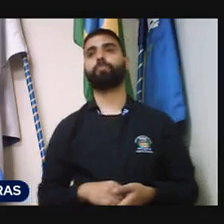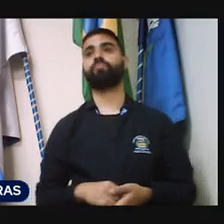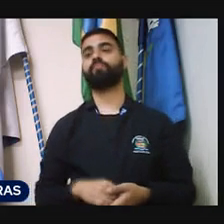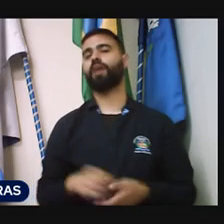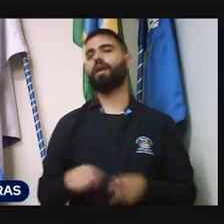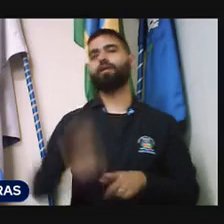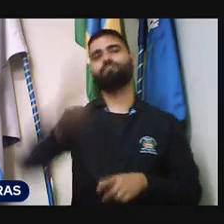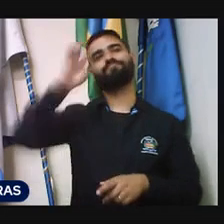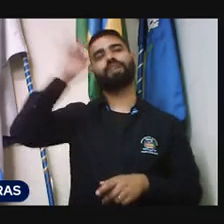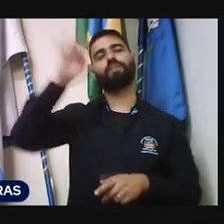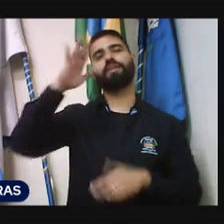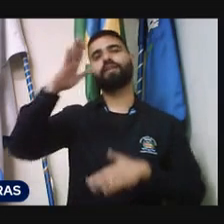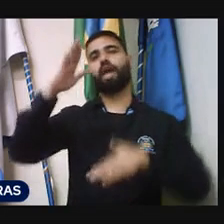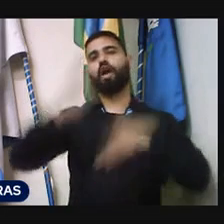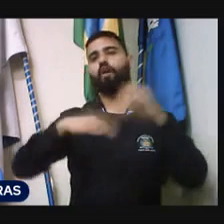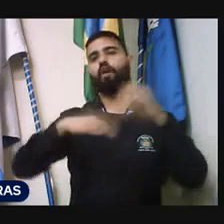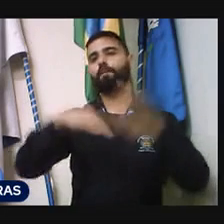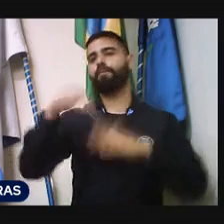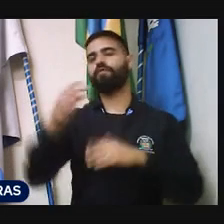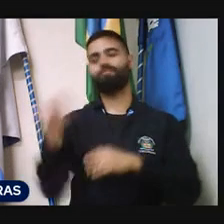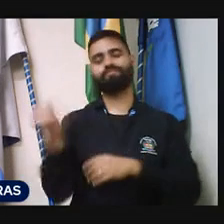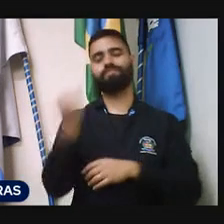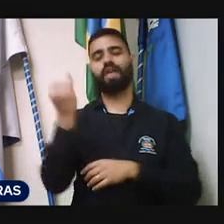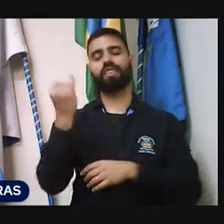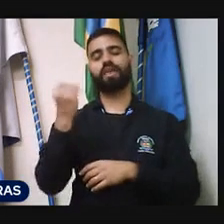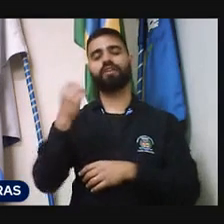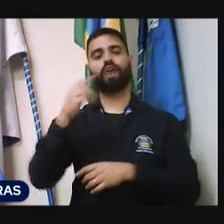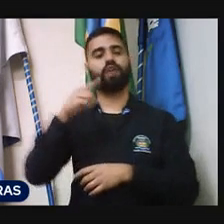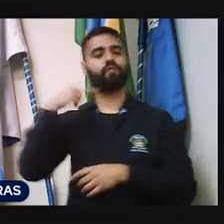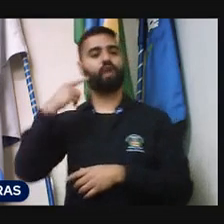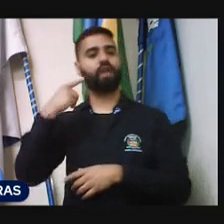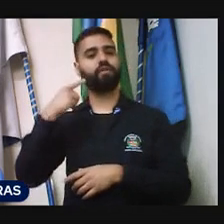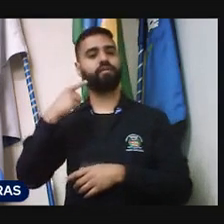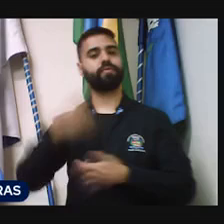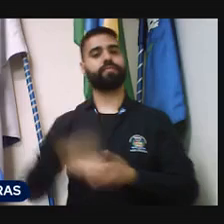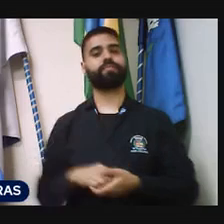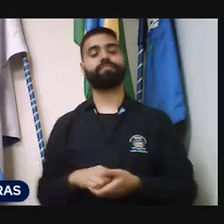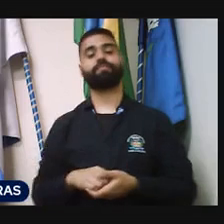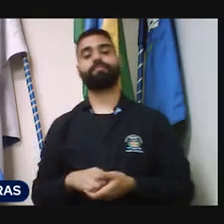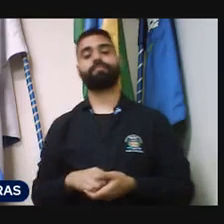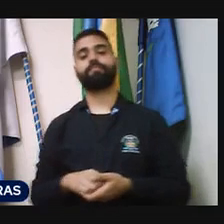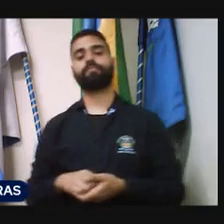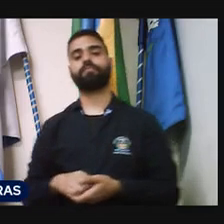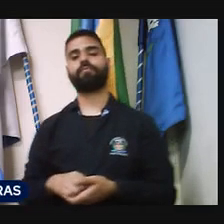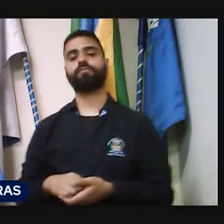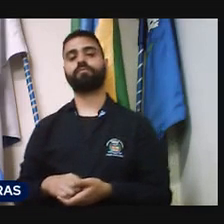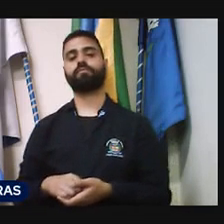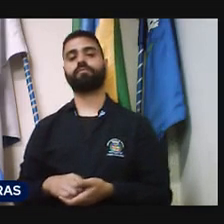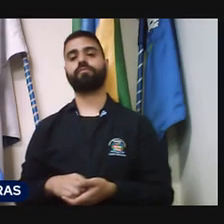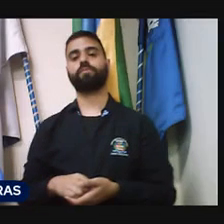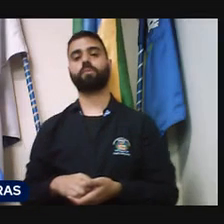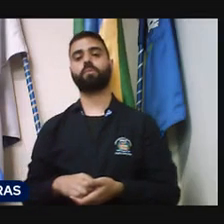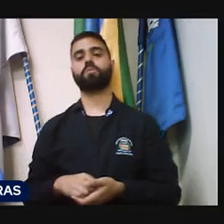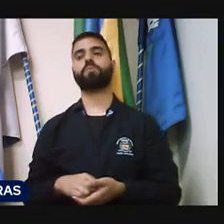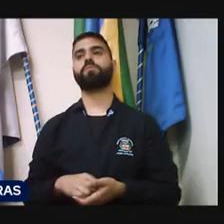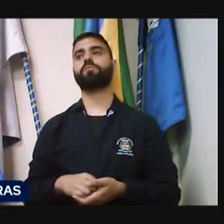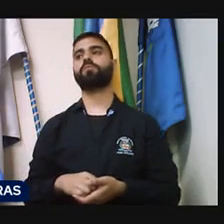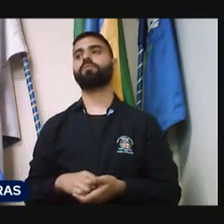profissão tão pro fico aqui é o advogado nós Hoje nós estamos inclusive